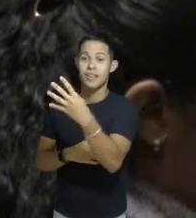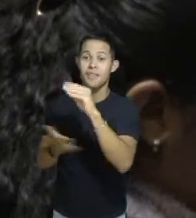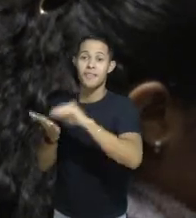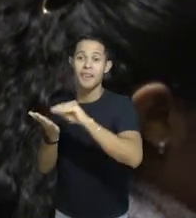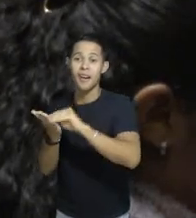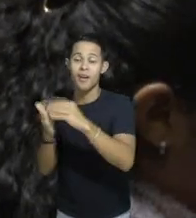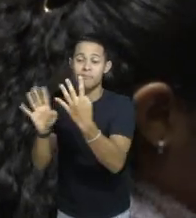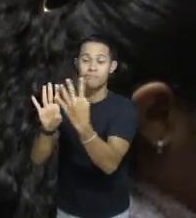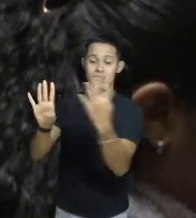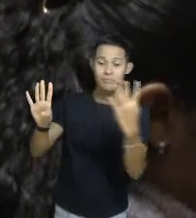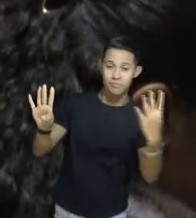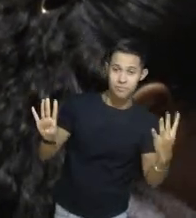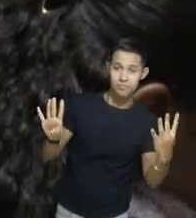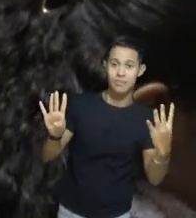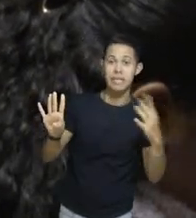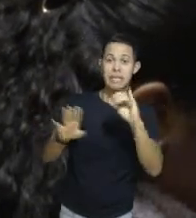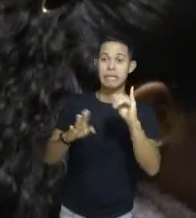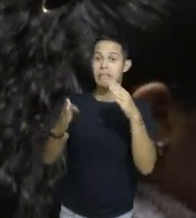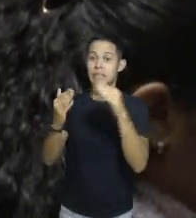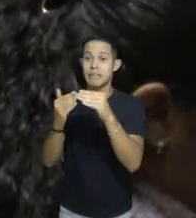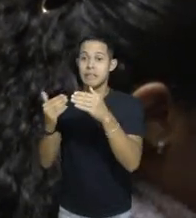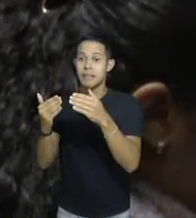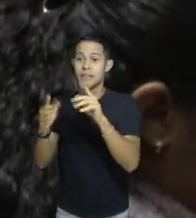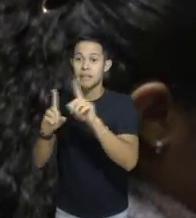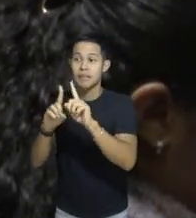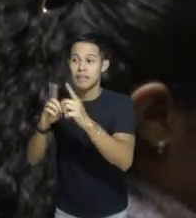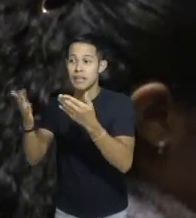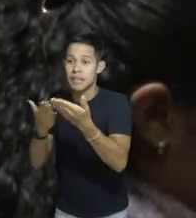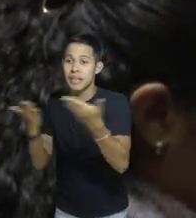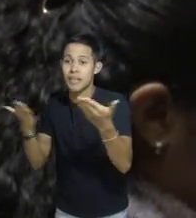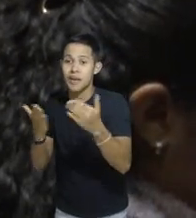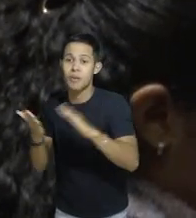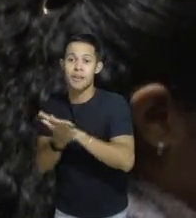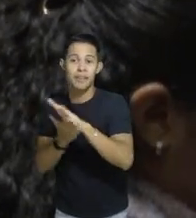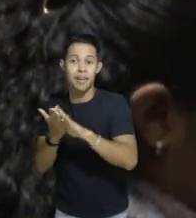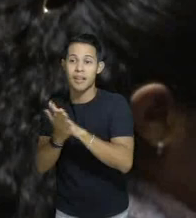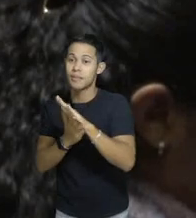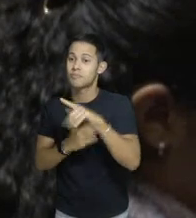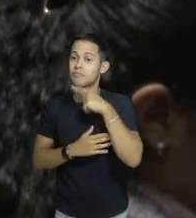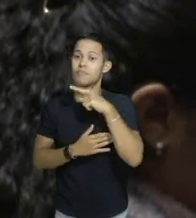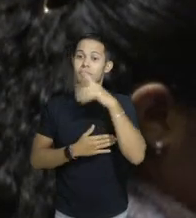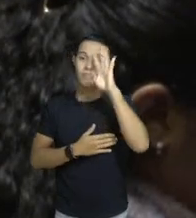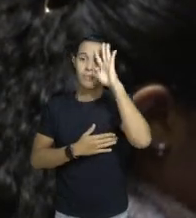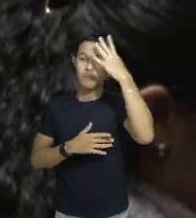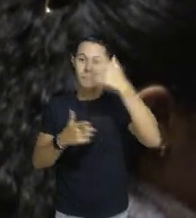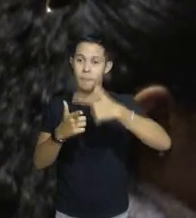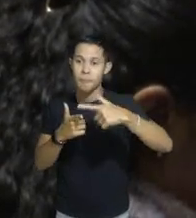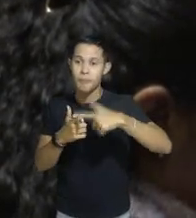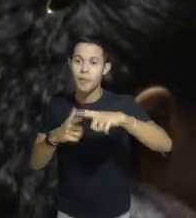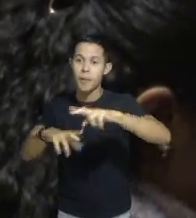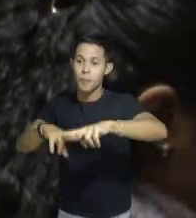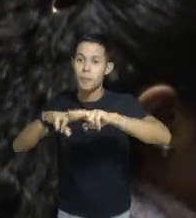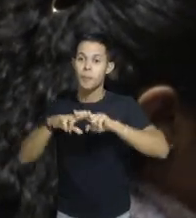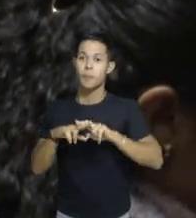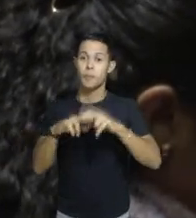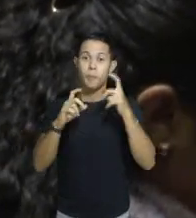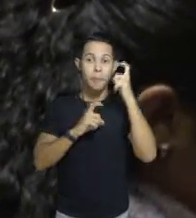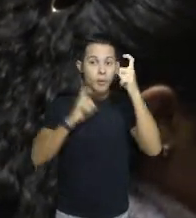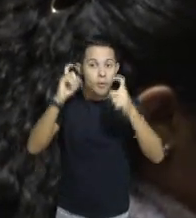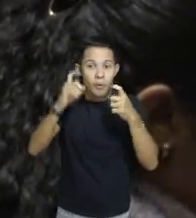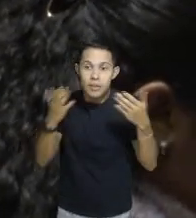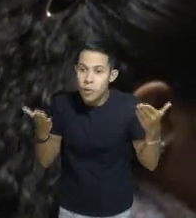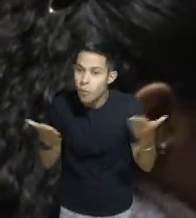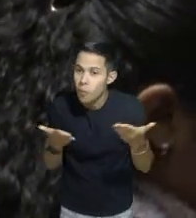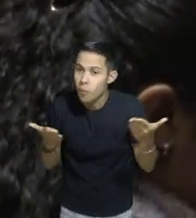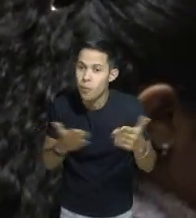ter para onde ir e o que fazer, né? Então, a nossa preocupação hoje maior